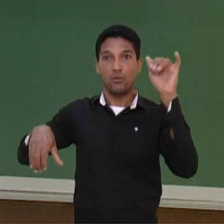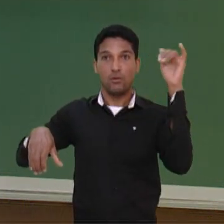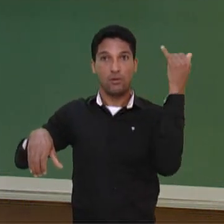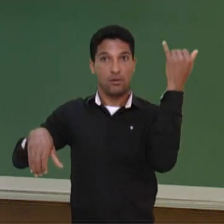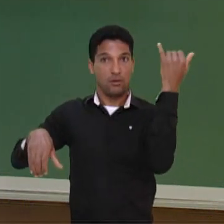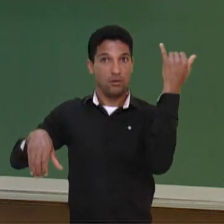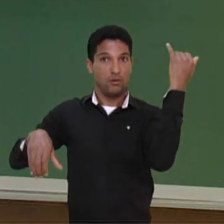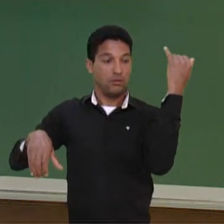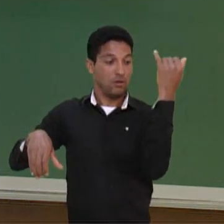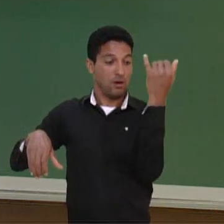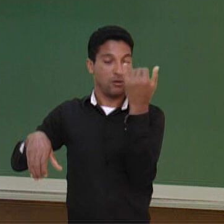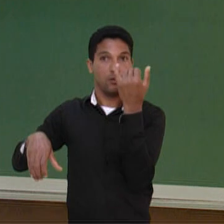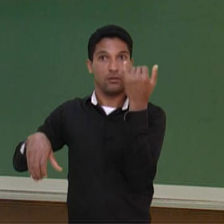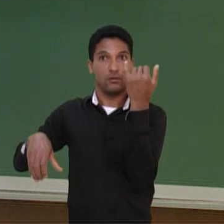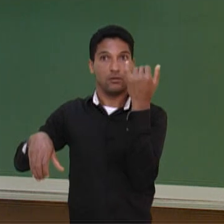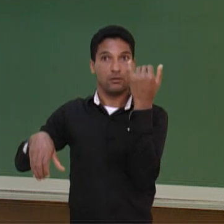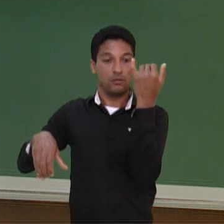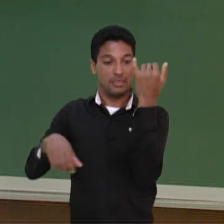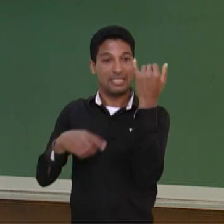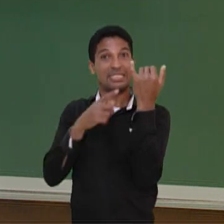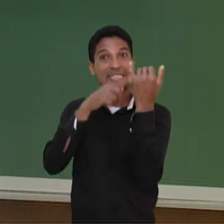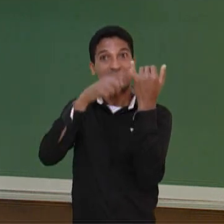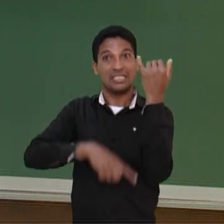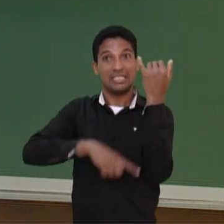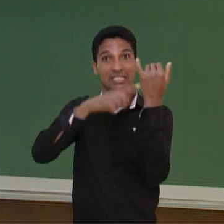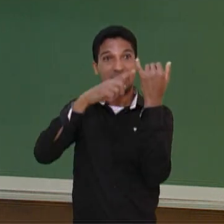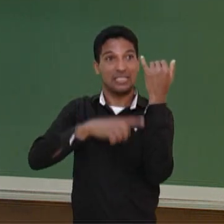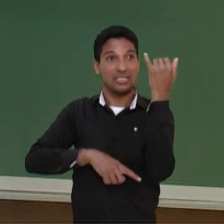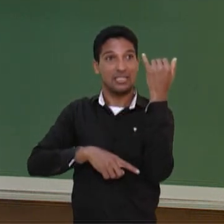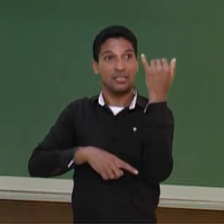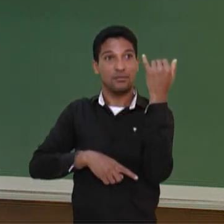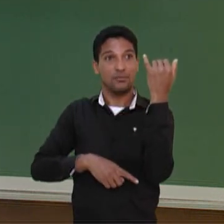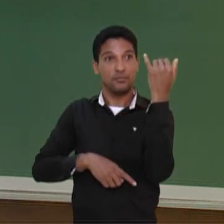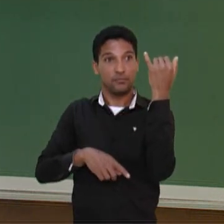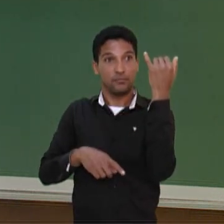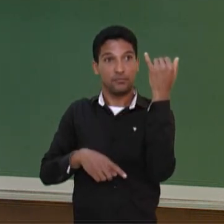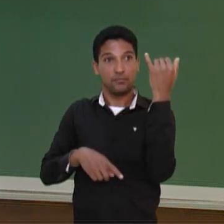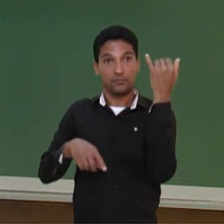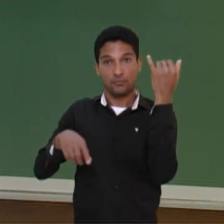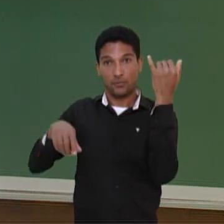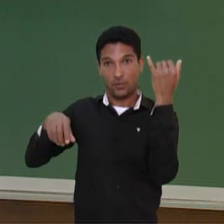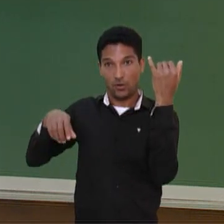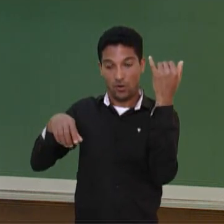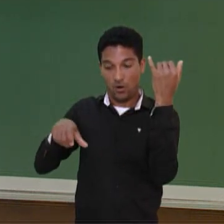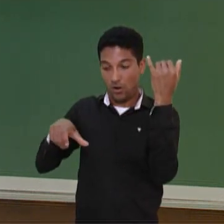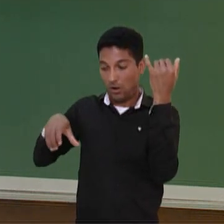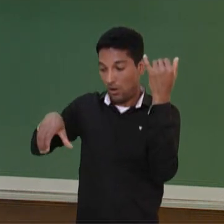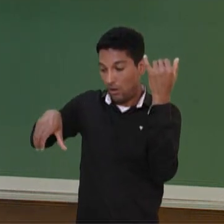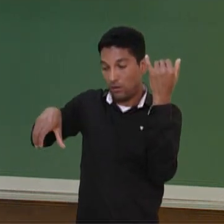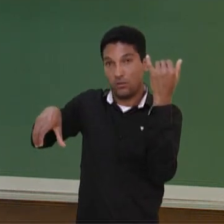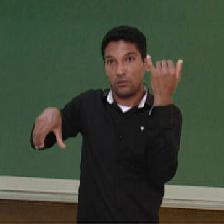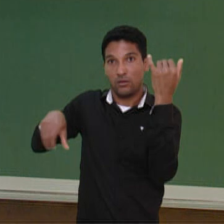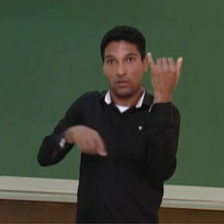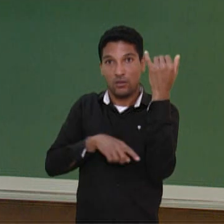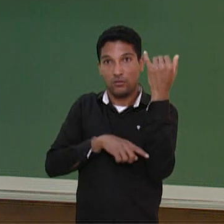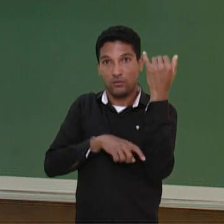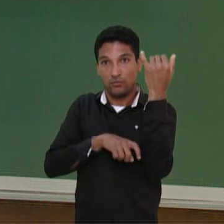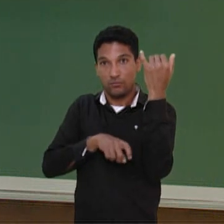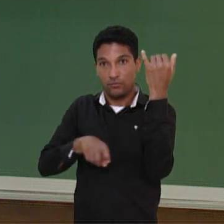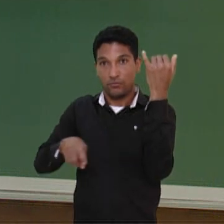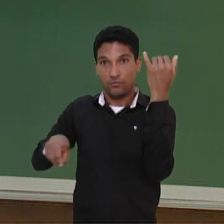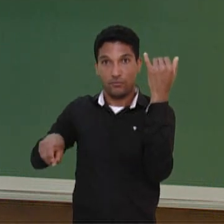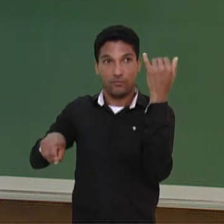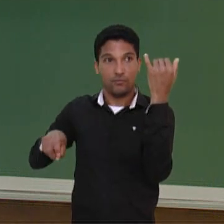da construção, né? E aí eu tenho, como a figura é simétrica, ela tem 5 metros aqui e tem 5 metros